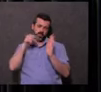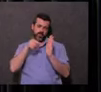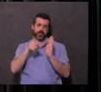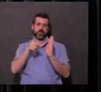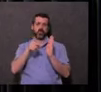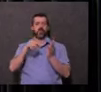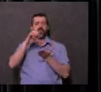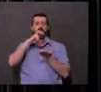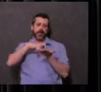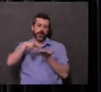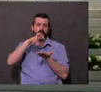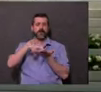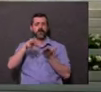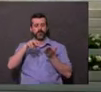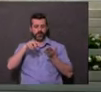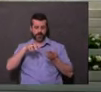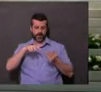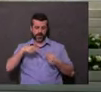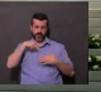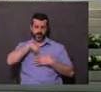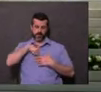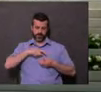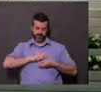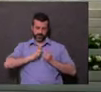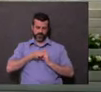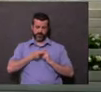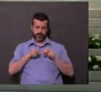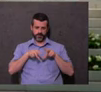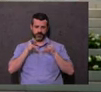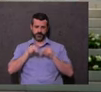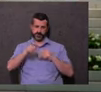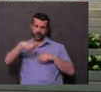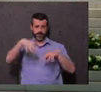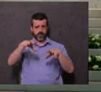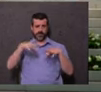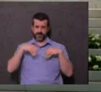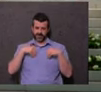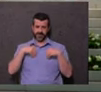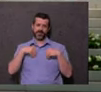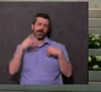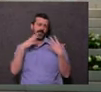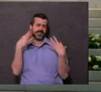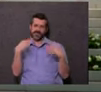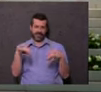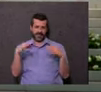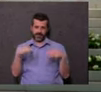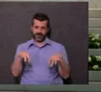desse caminho de conversão que nós aceitamos percorrer com humildade.